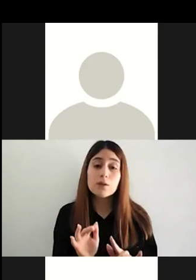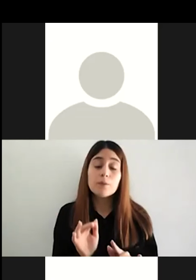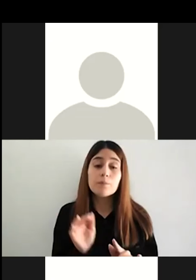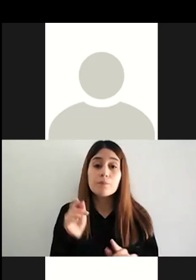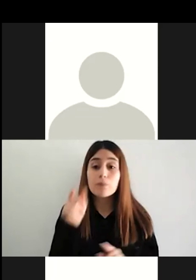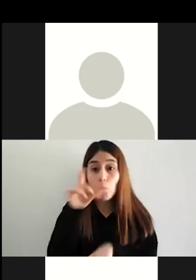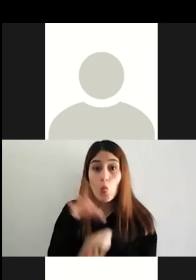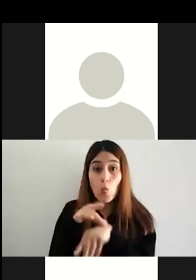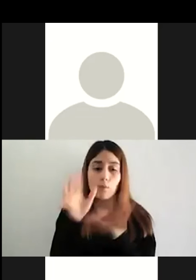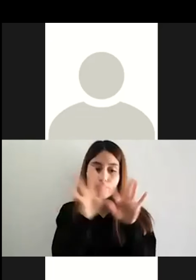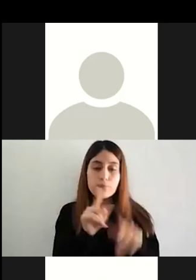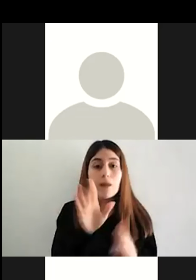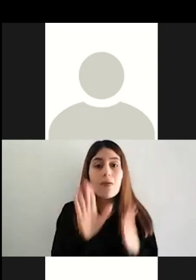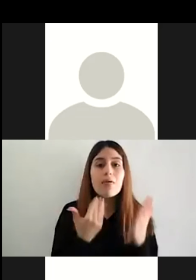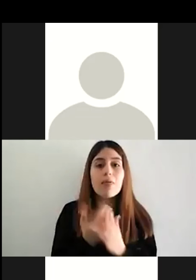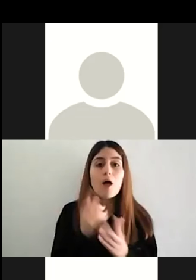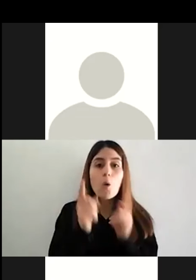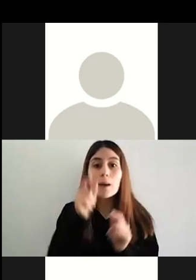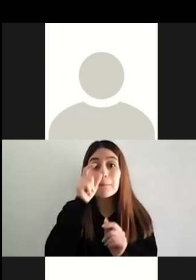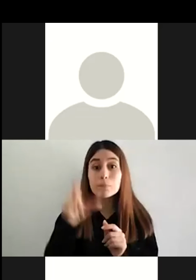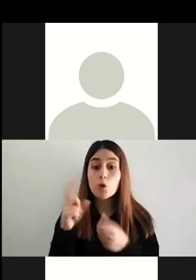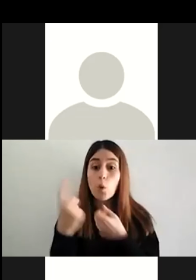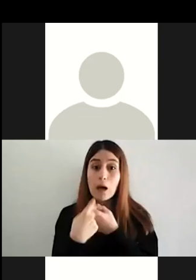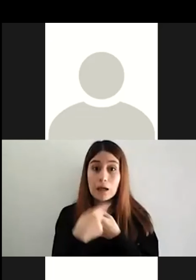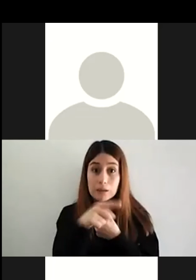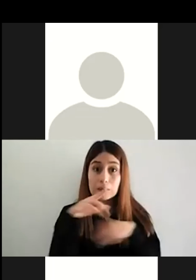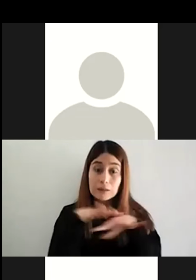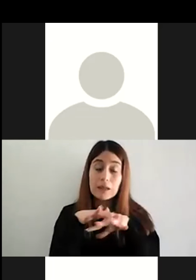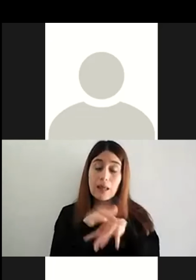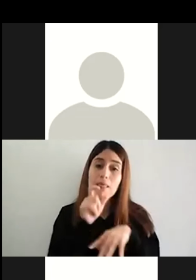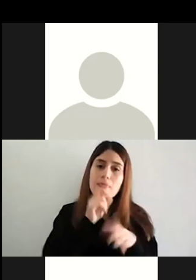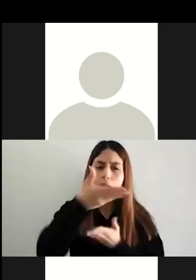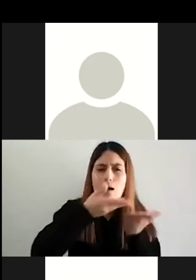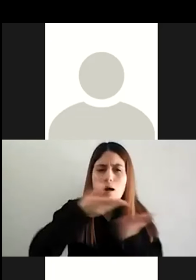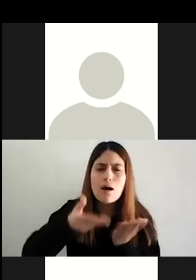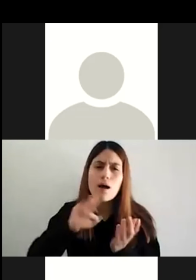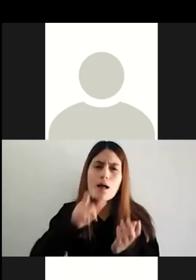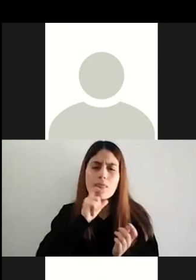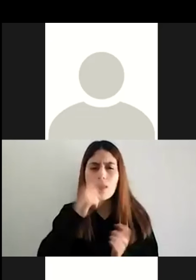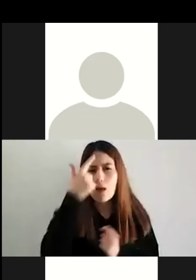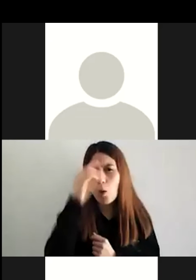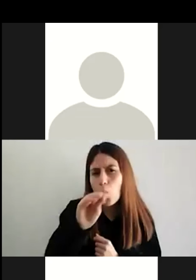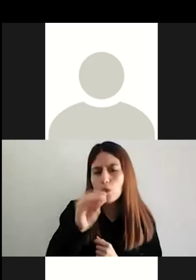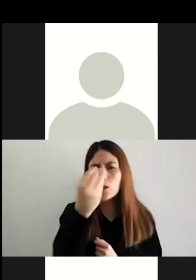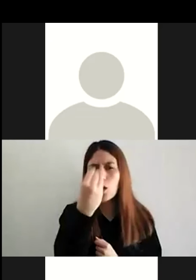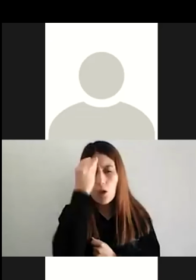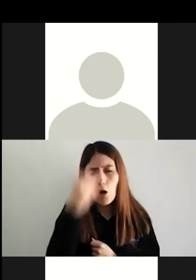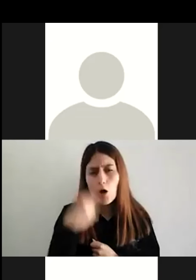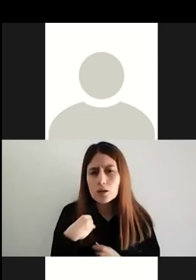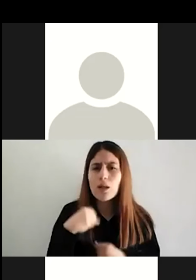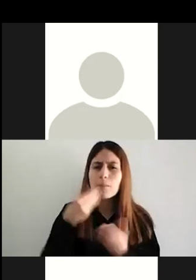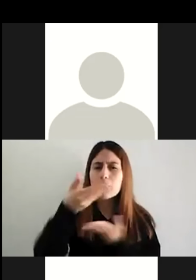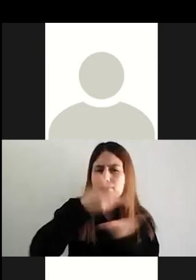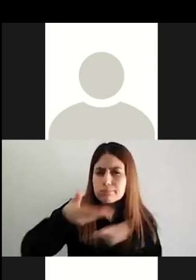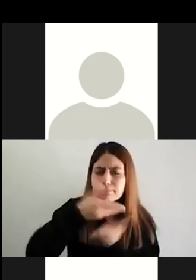é promovida a discussão com os parceiros da rede e conseguem ter aconselhamento, partilha de casos, o que permite com